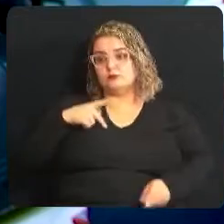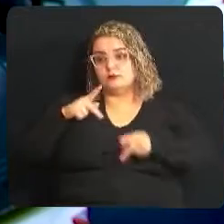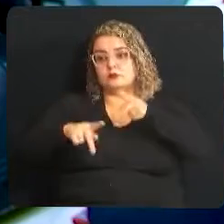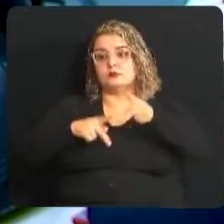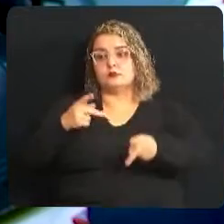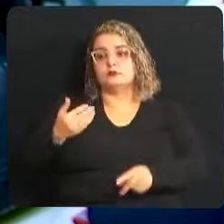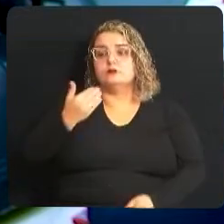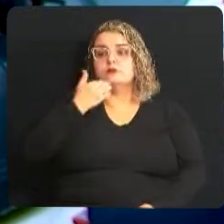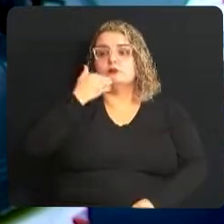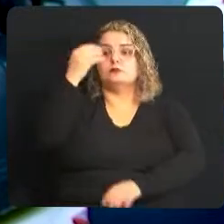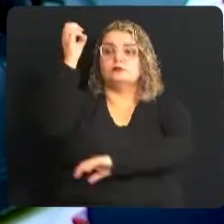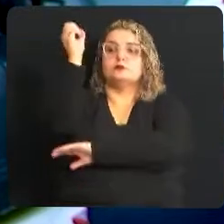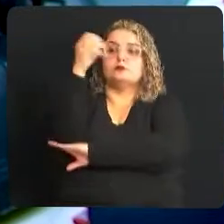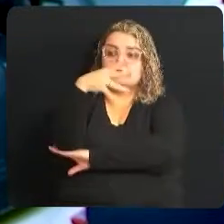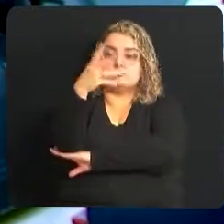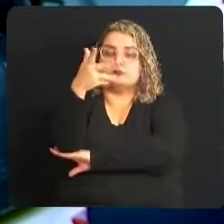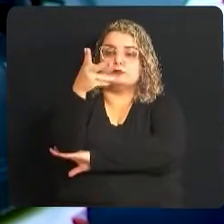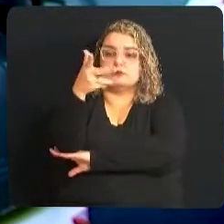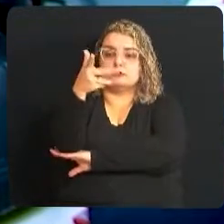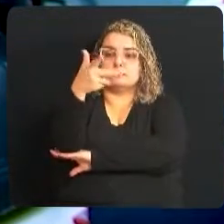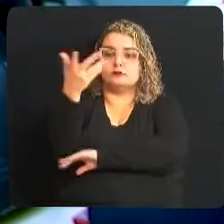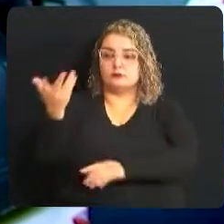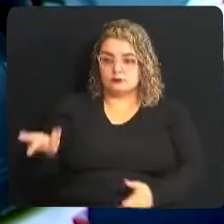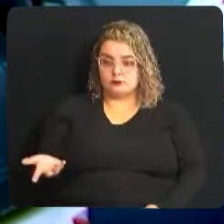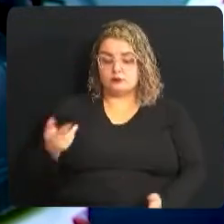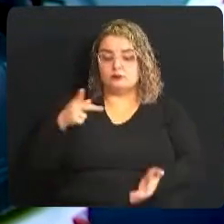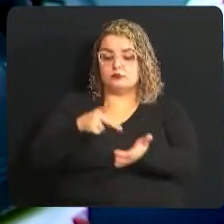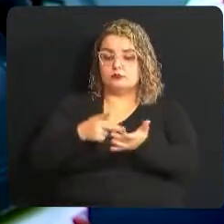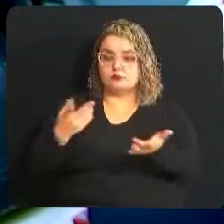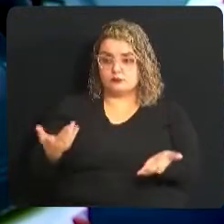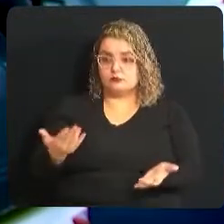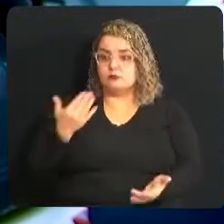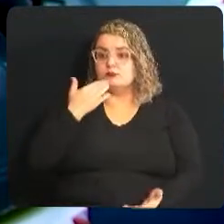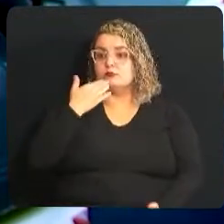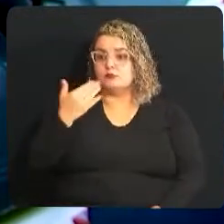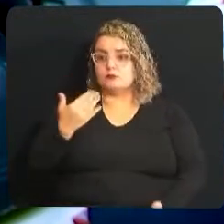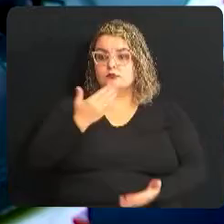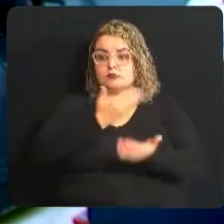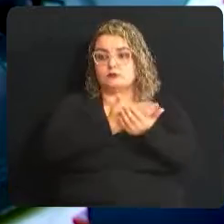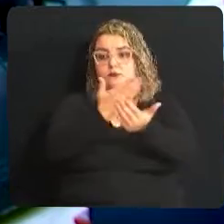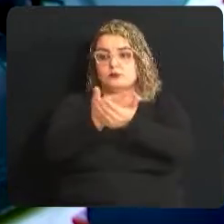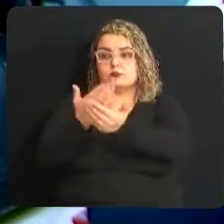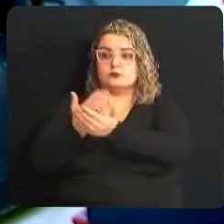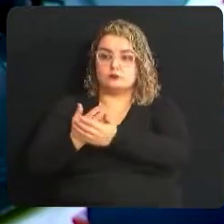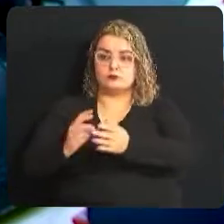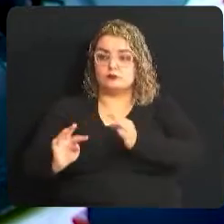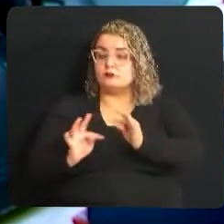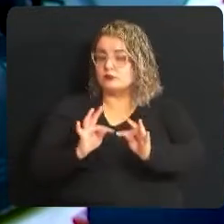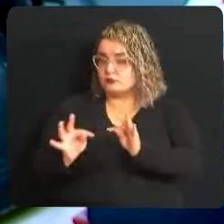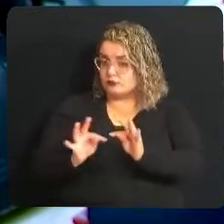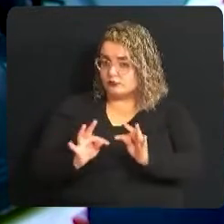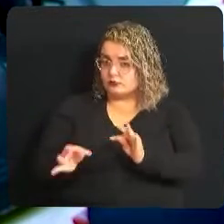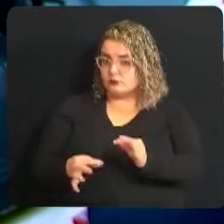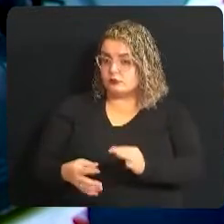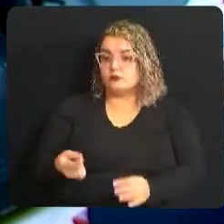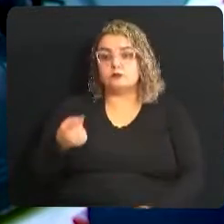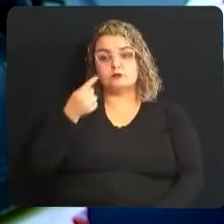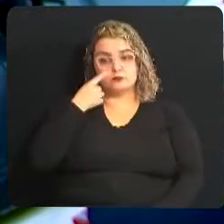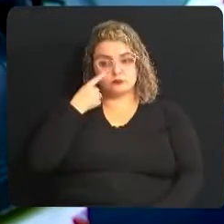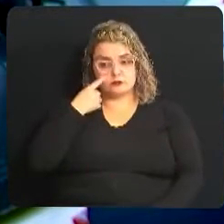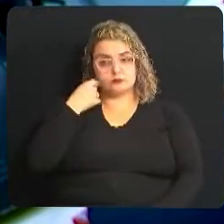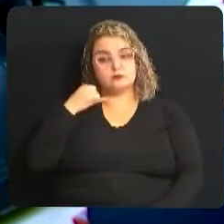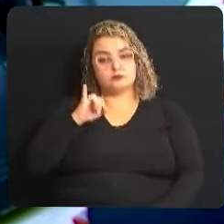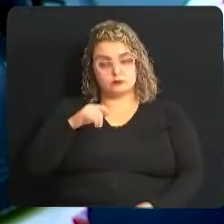pede a instalação de radar. Mas, na verdade, eu estou solicitando estudo técnico para ver se é